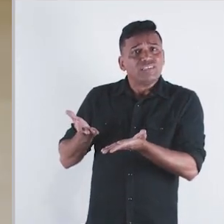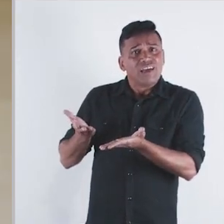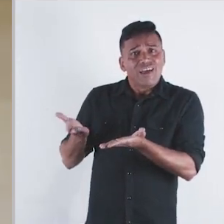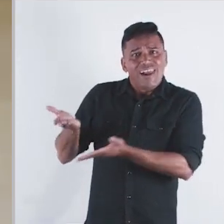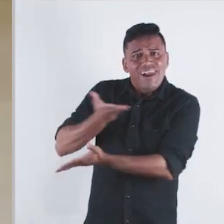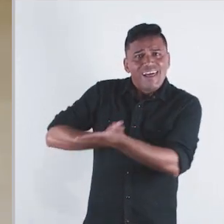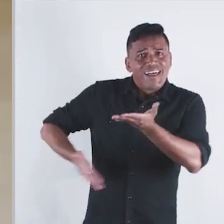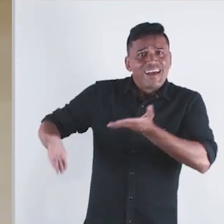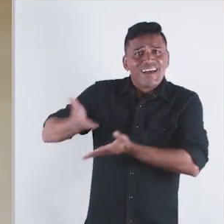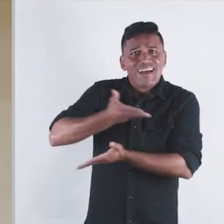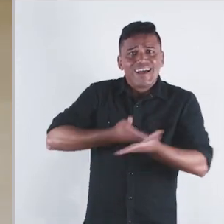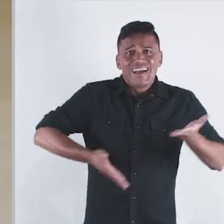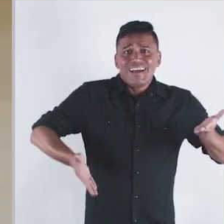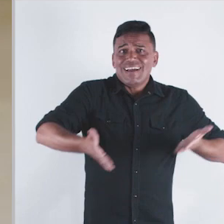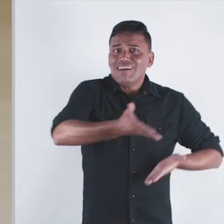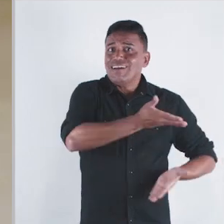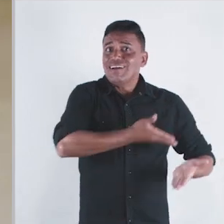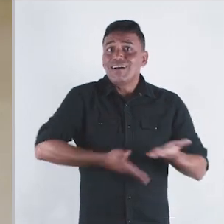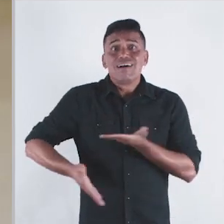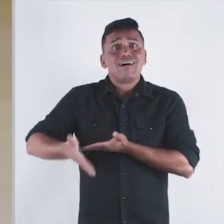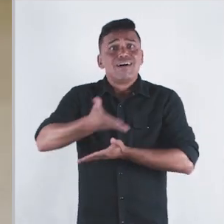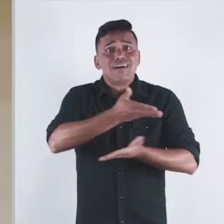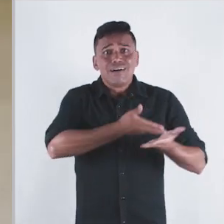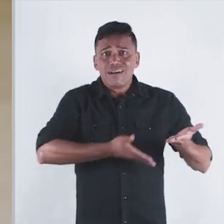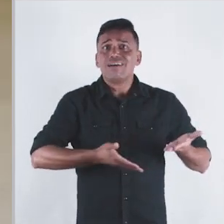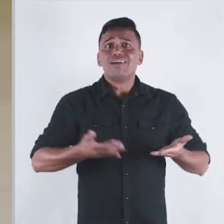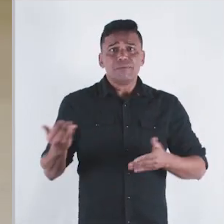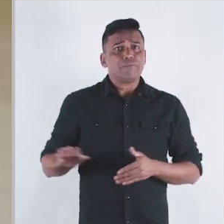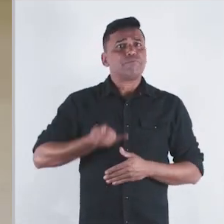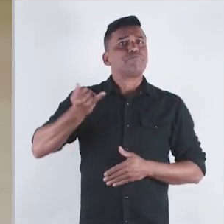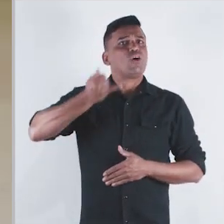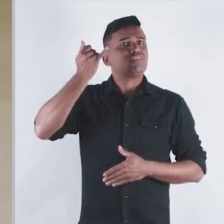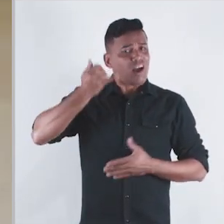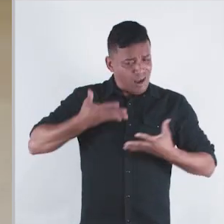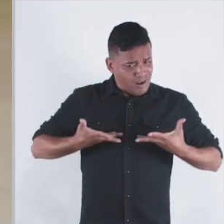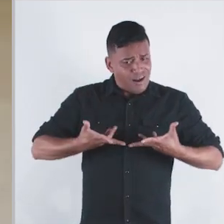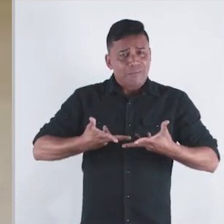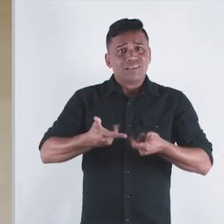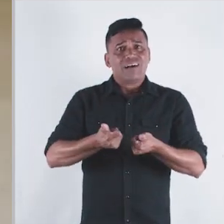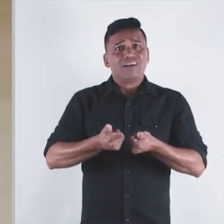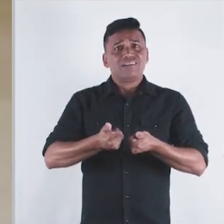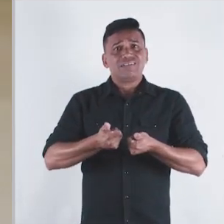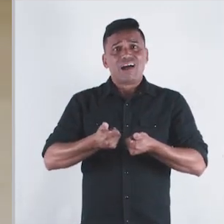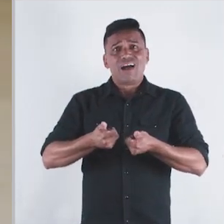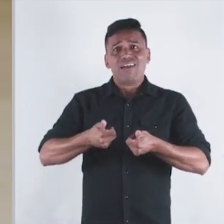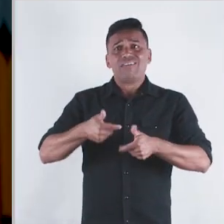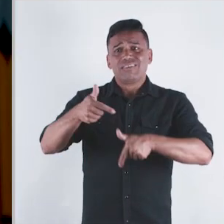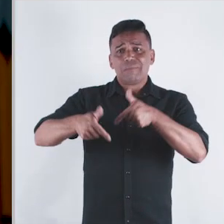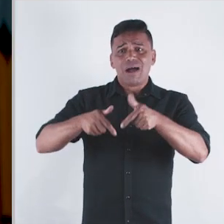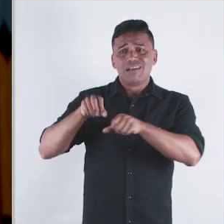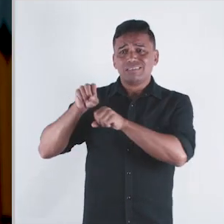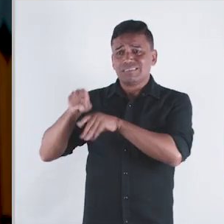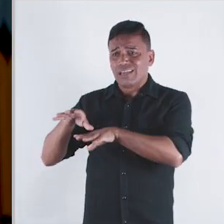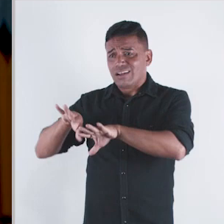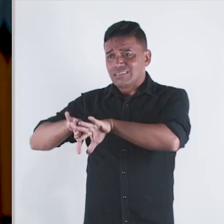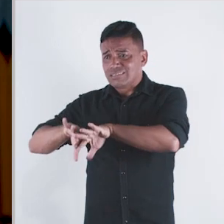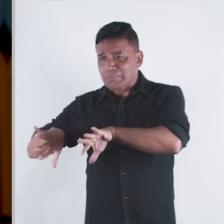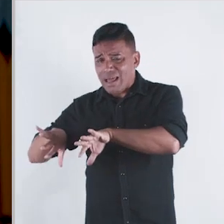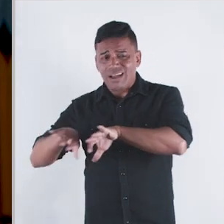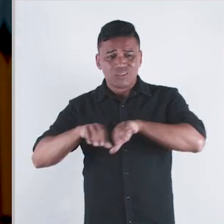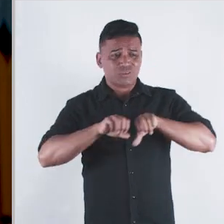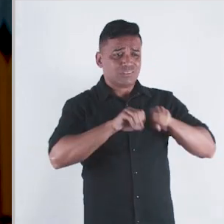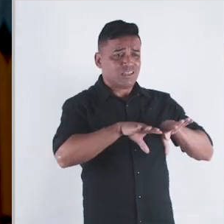desses distintos letramentos que são tão importantes e que a gente tem trabalhado de maneira isolada em sala de aula. Me parece